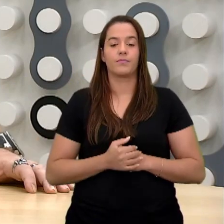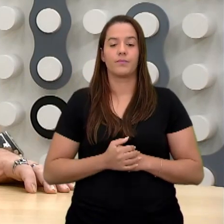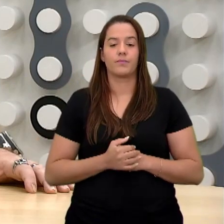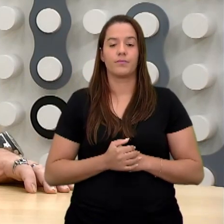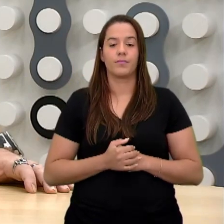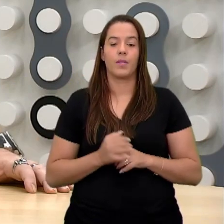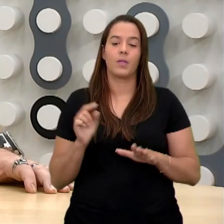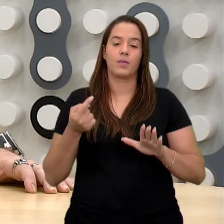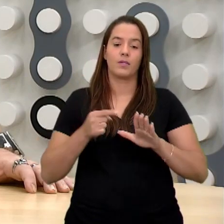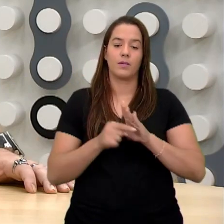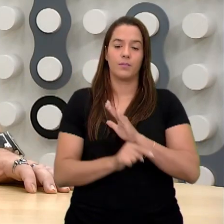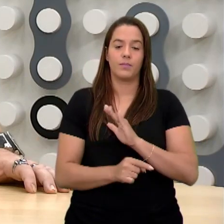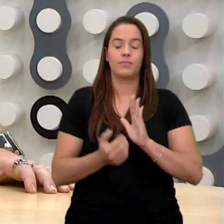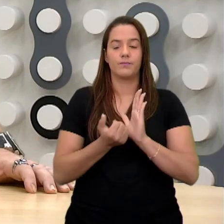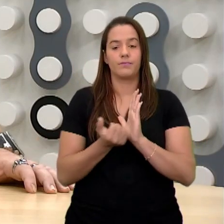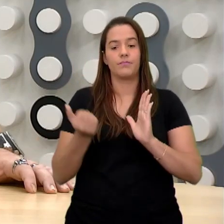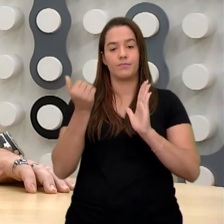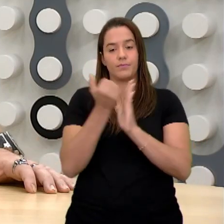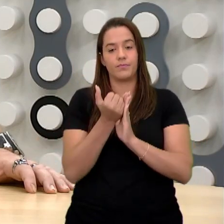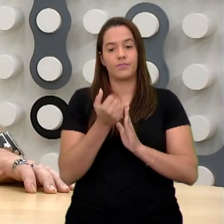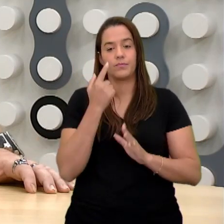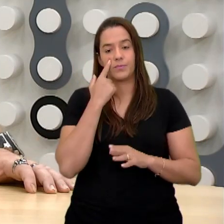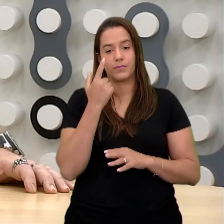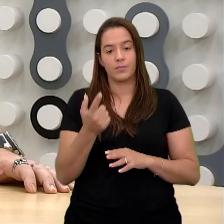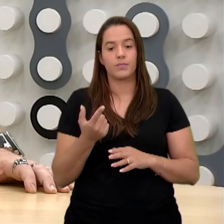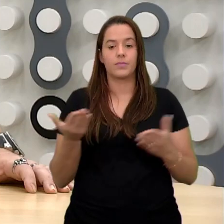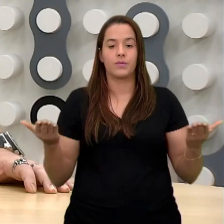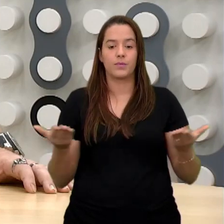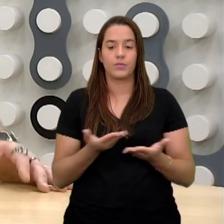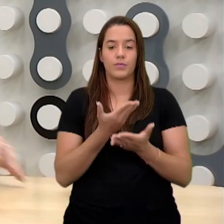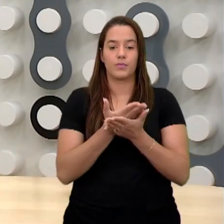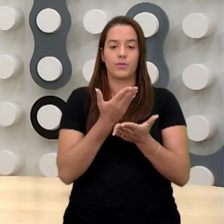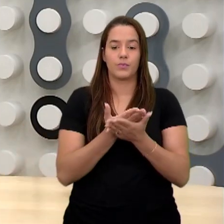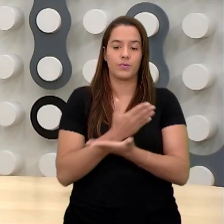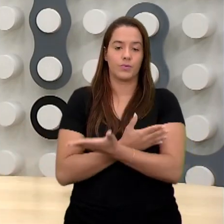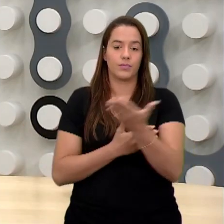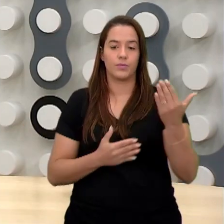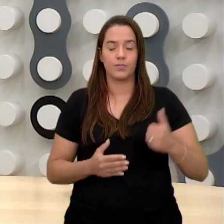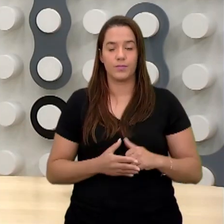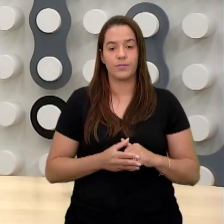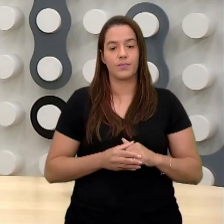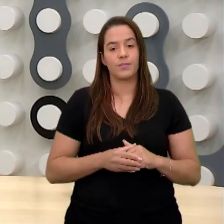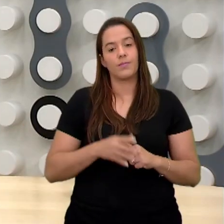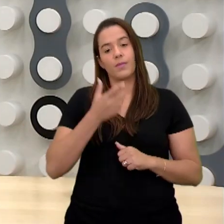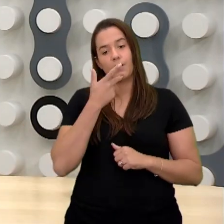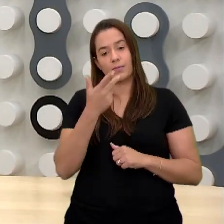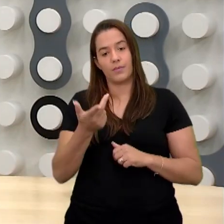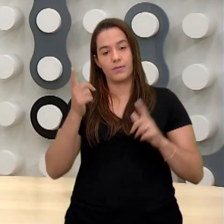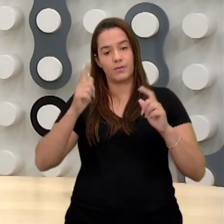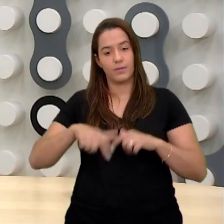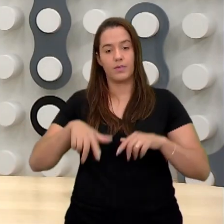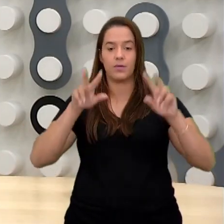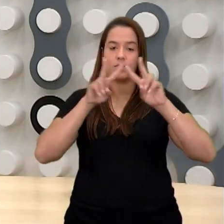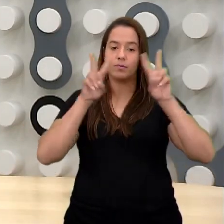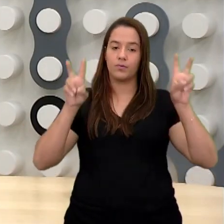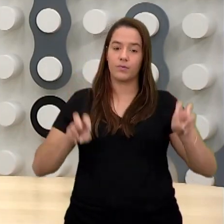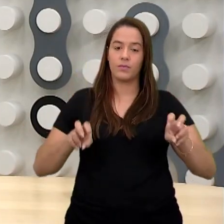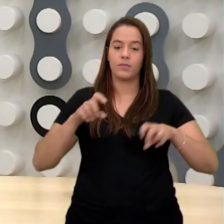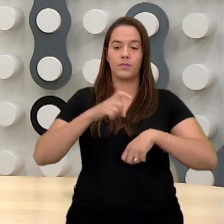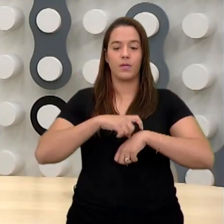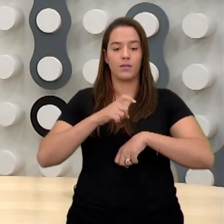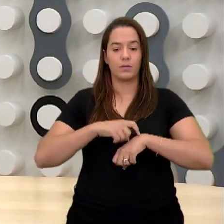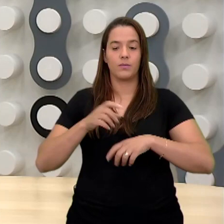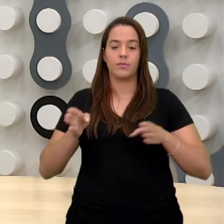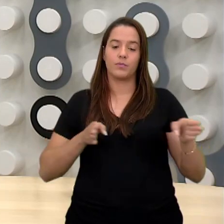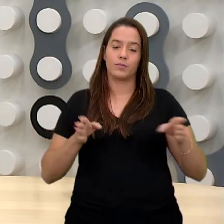desse aprofundamento, então, né, faz parte aí do estudo de vocês. E, como eu falei, né, o tema da aula é o tempo geológico